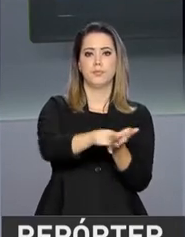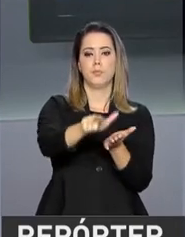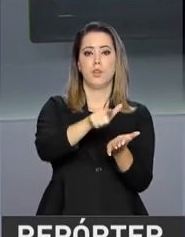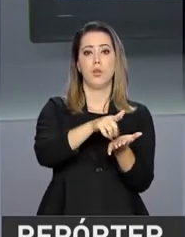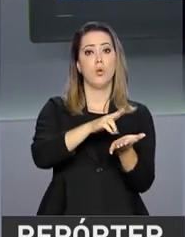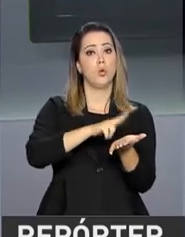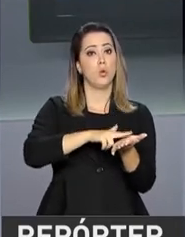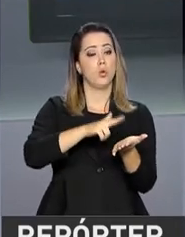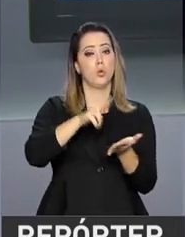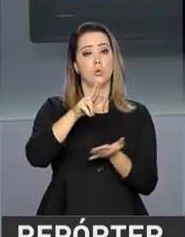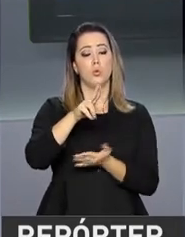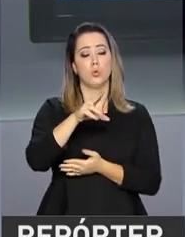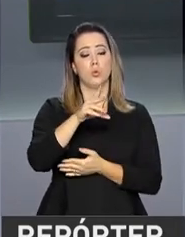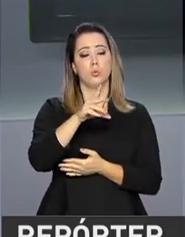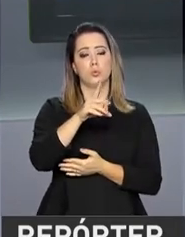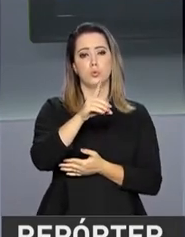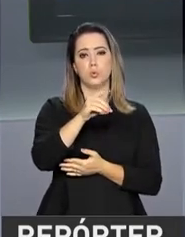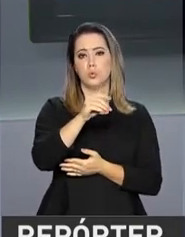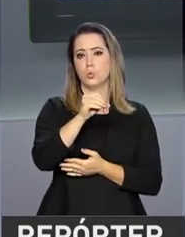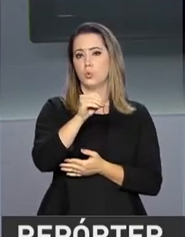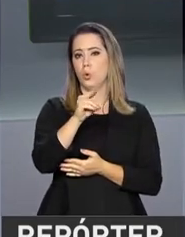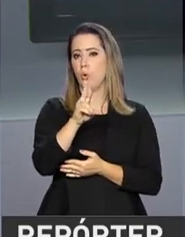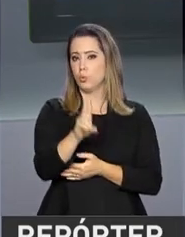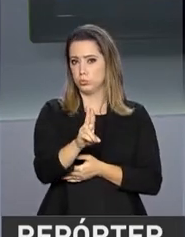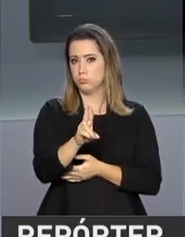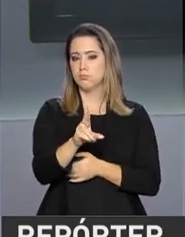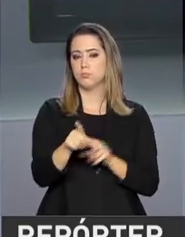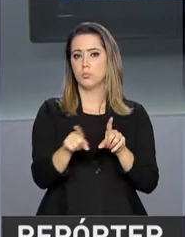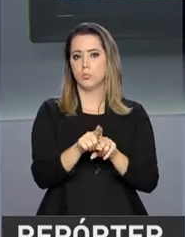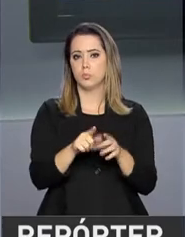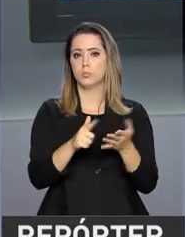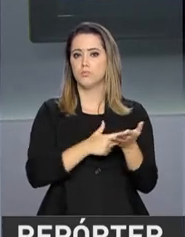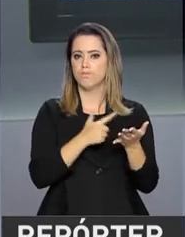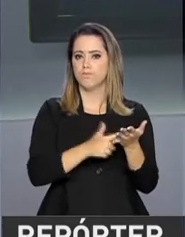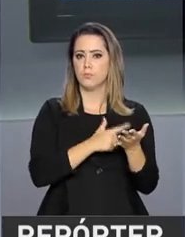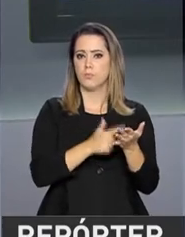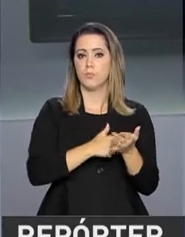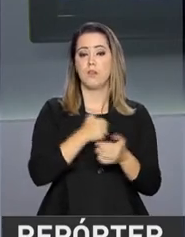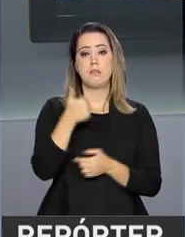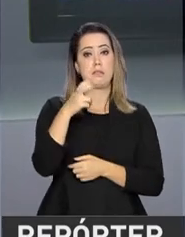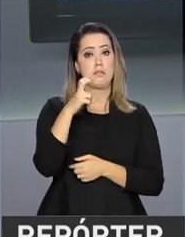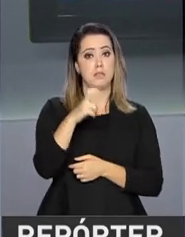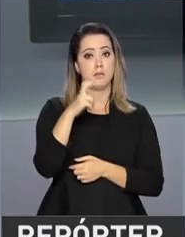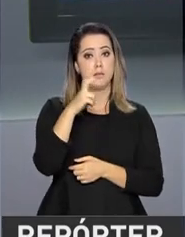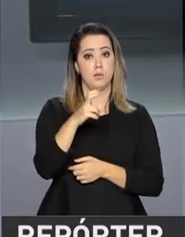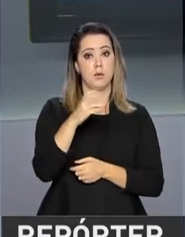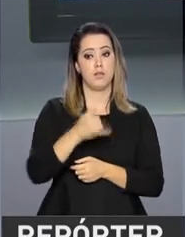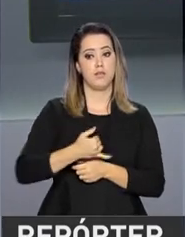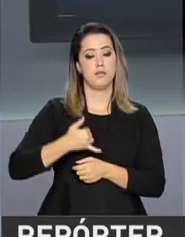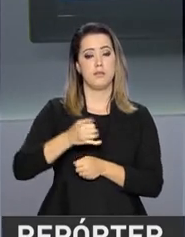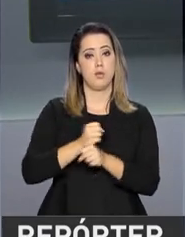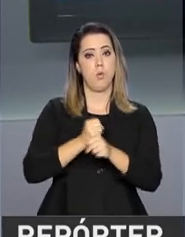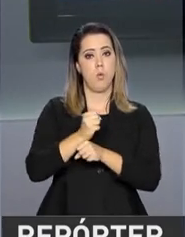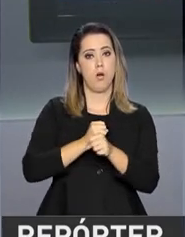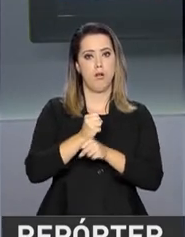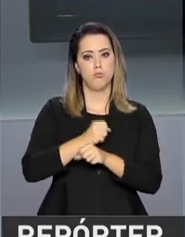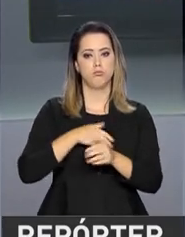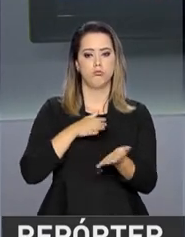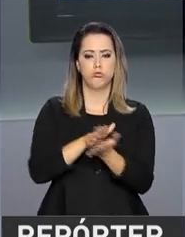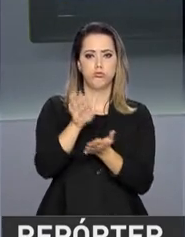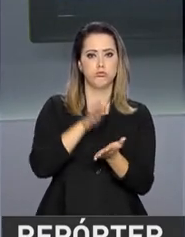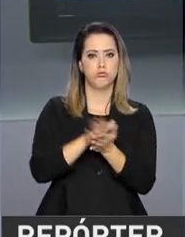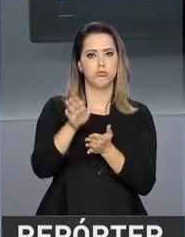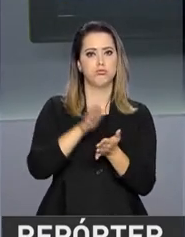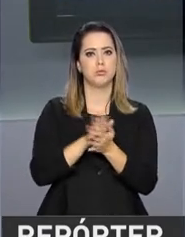e teve cerimônia para marcar o fim da versão em papel do diário que circulou por cento e 55 anos a solenidade